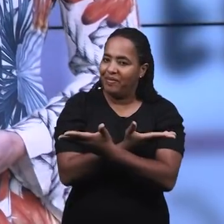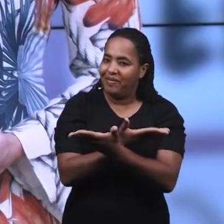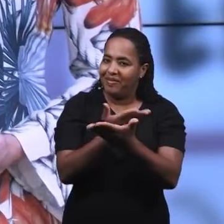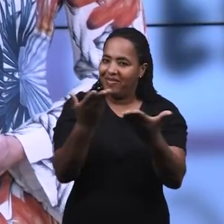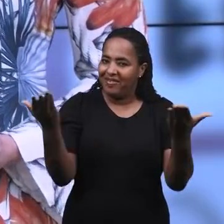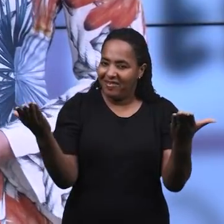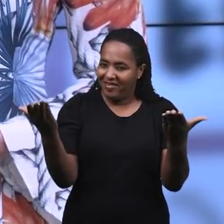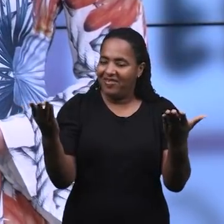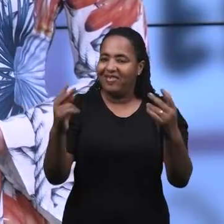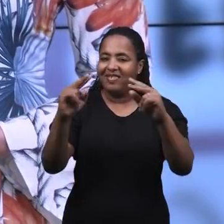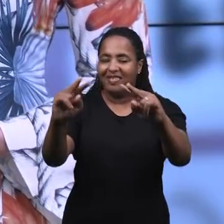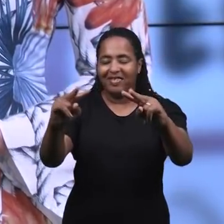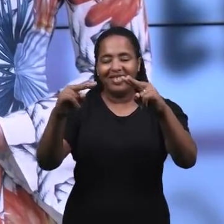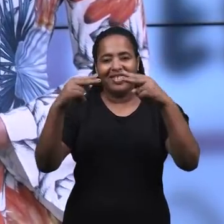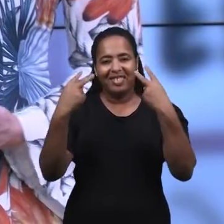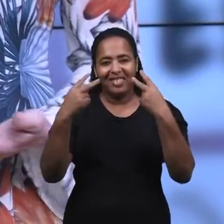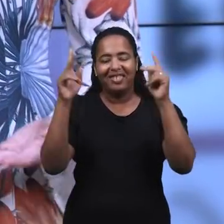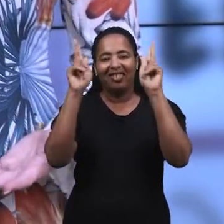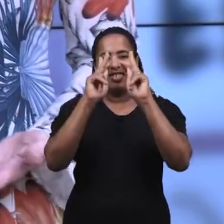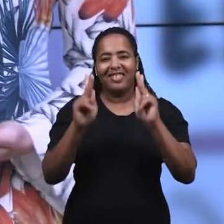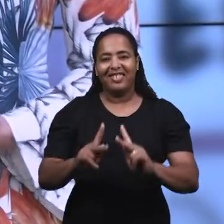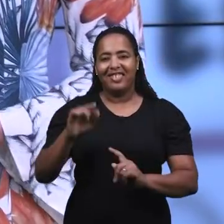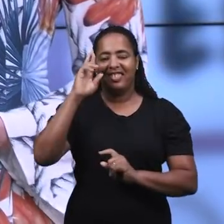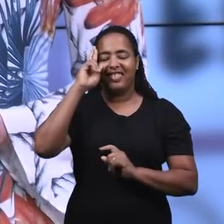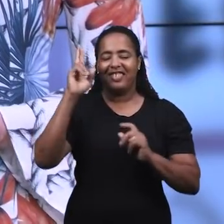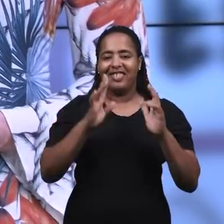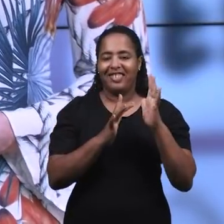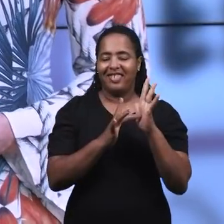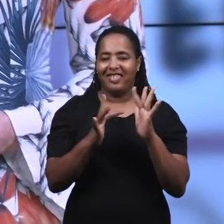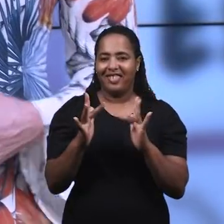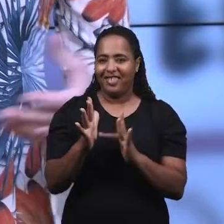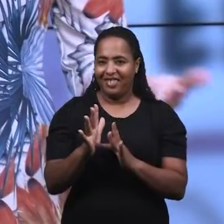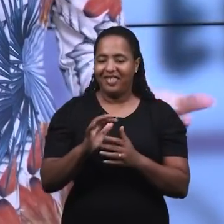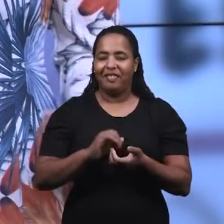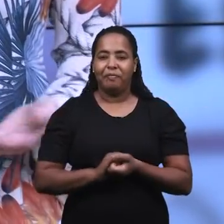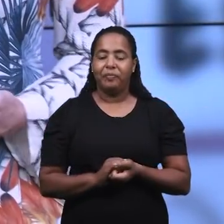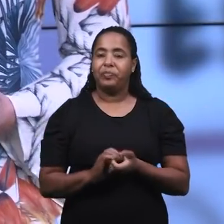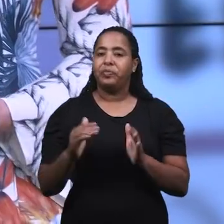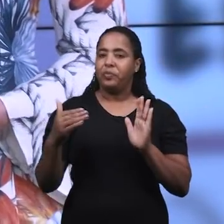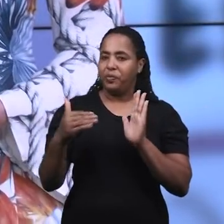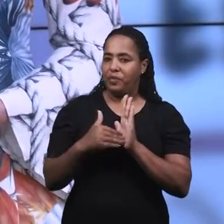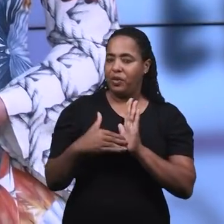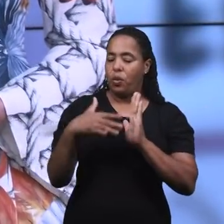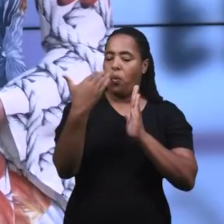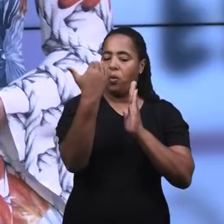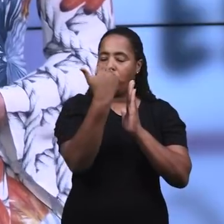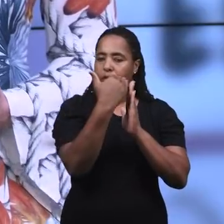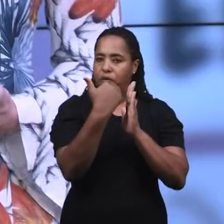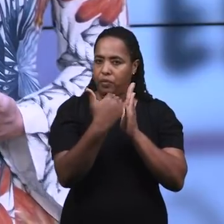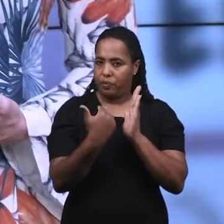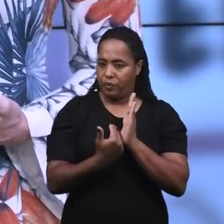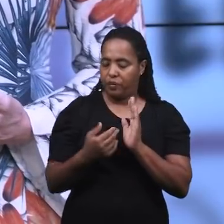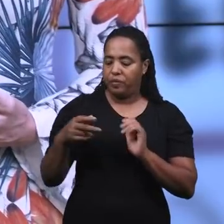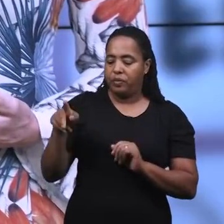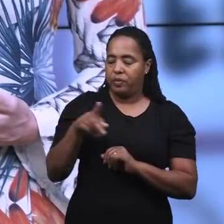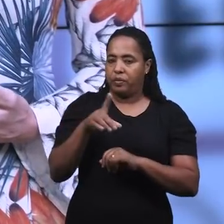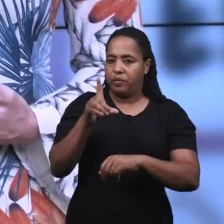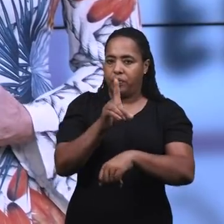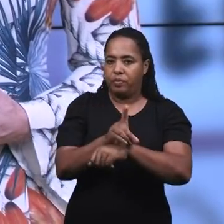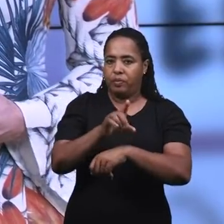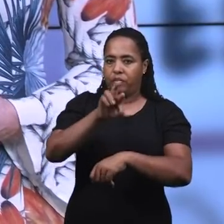Cumprimentamos a todos que nos assistem com a paz do Senhor Jesus. No último episódio, a professora